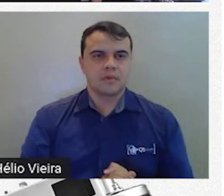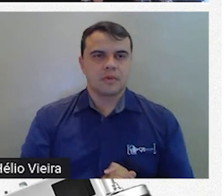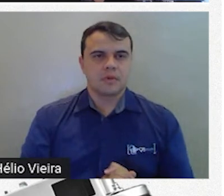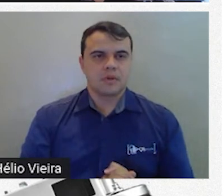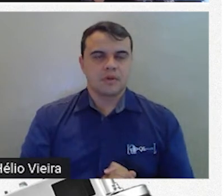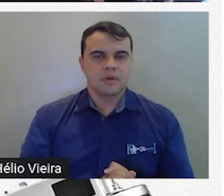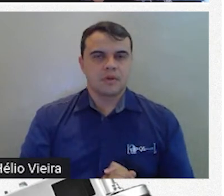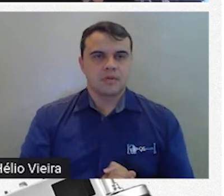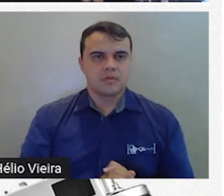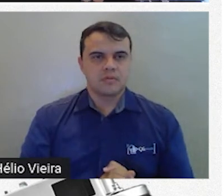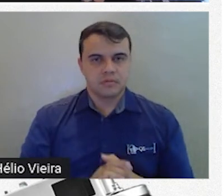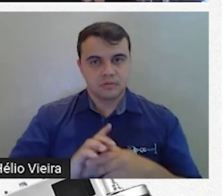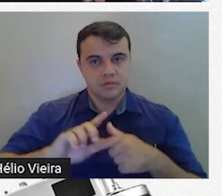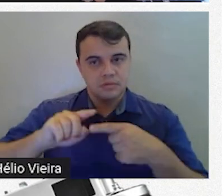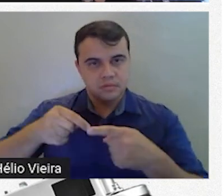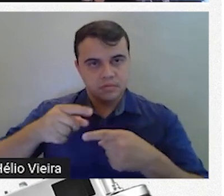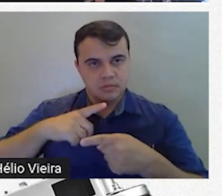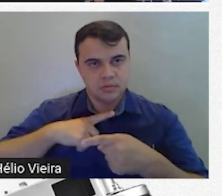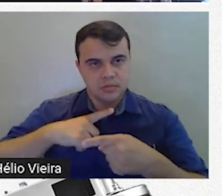o pós também,